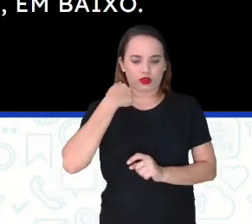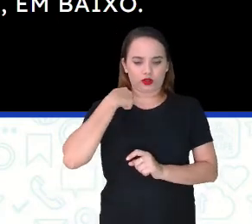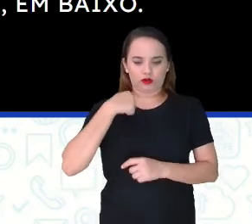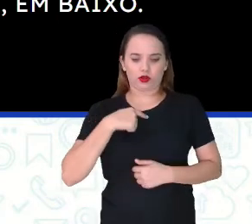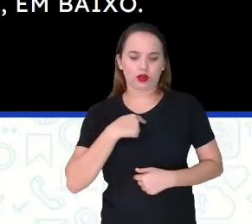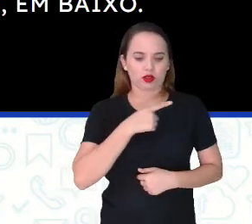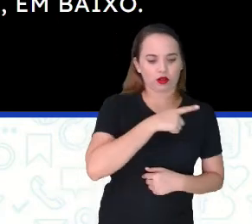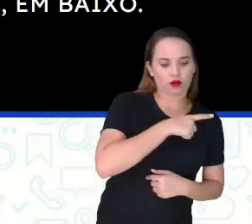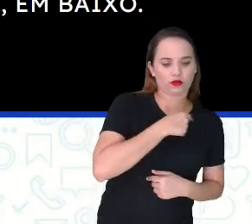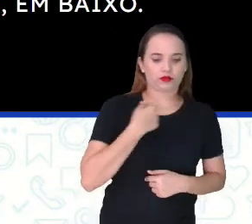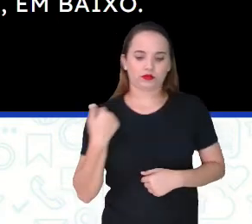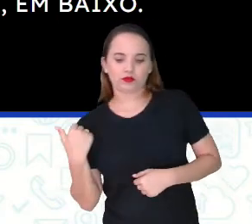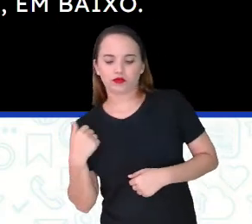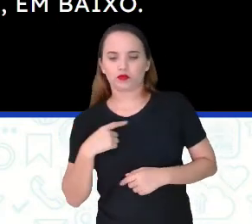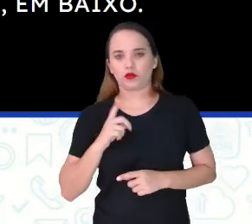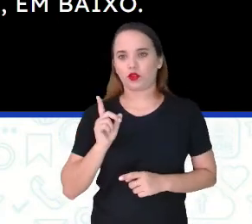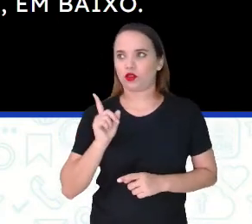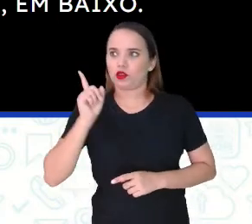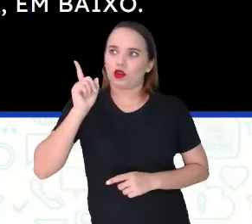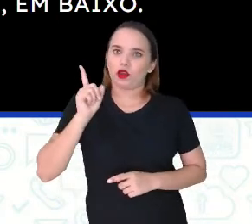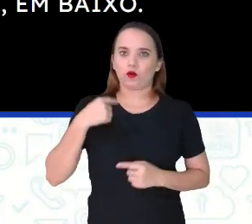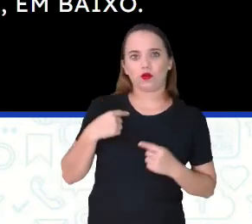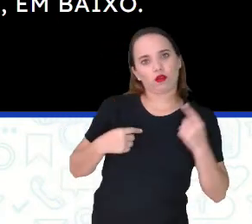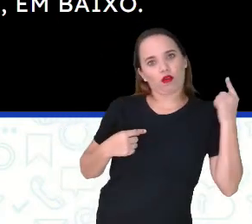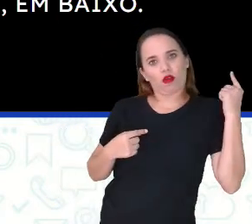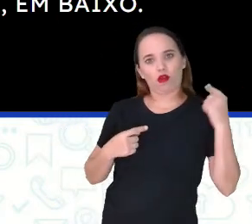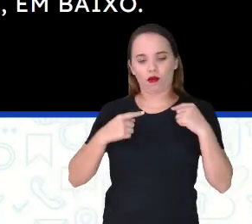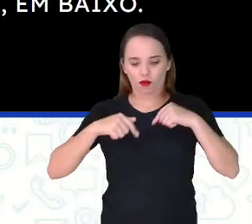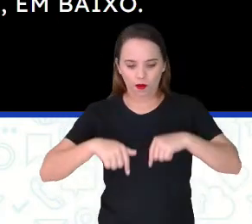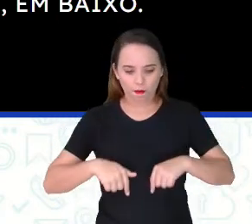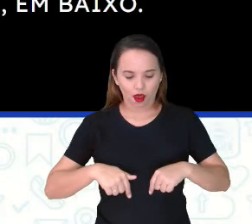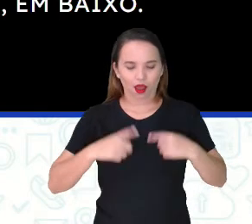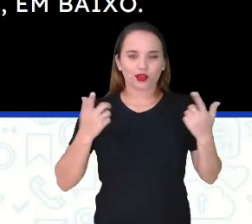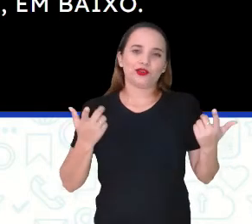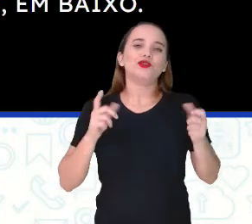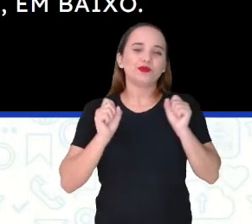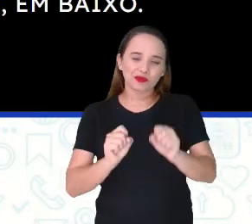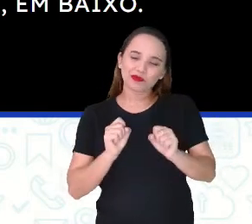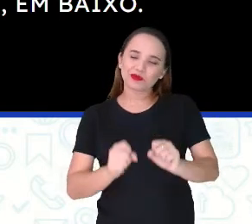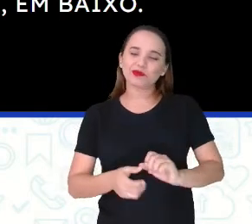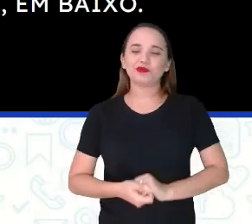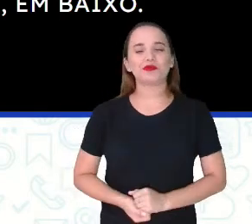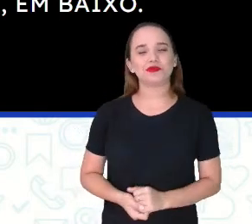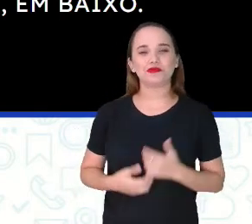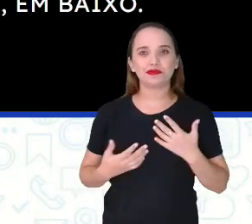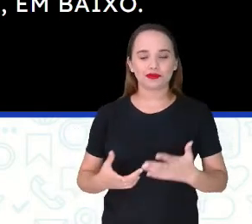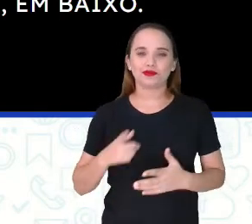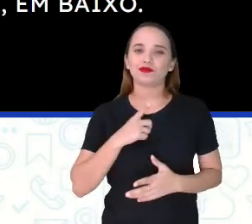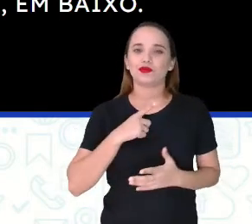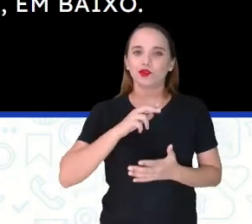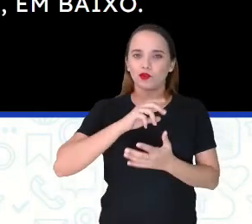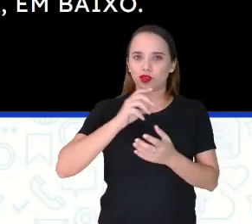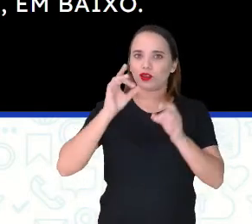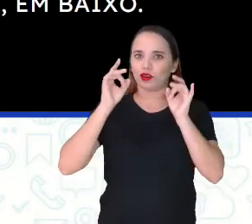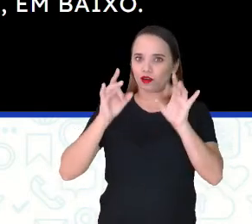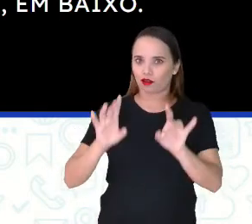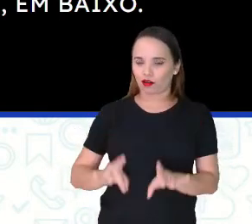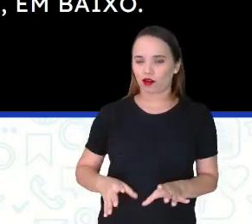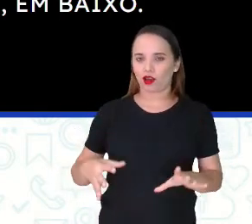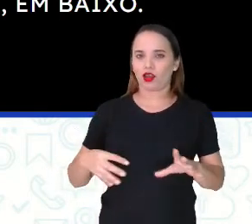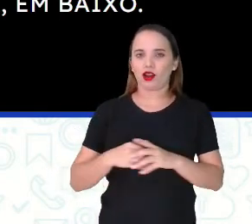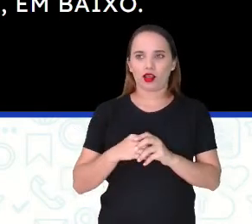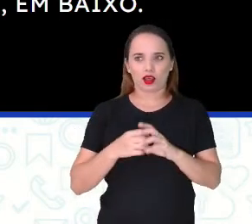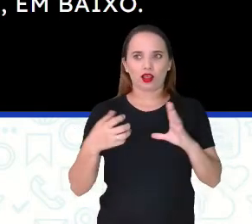nas diagonais, em cima, embaixo. Então, vejam que a gente tem aí até aspectos da matemática, né? Quando a gente fala